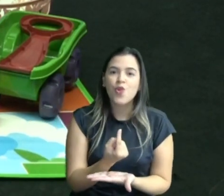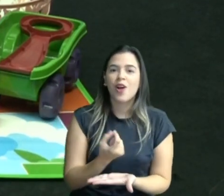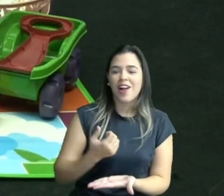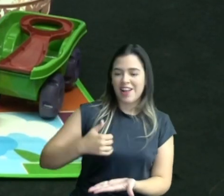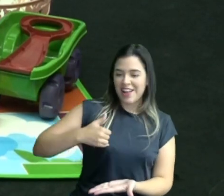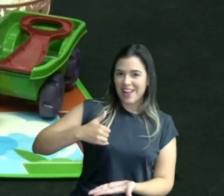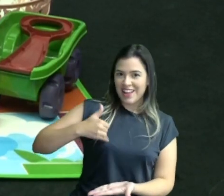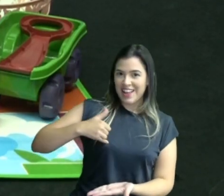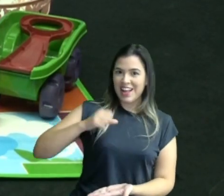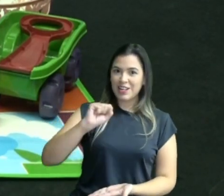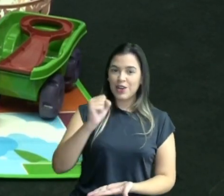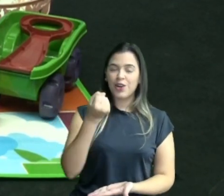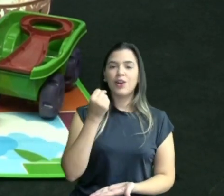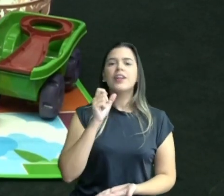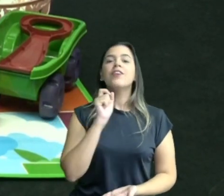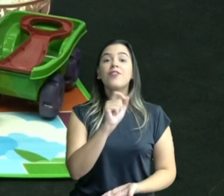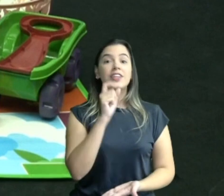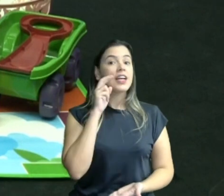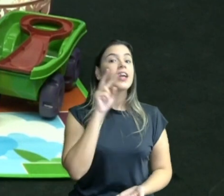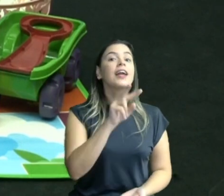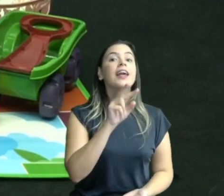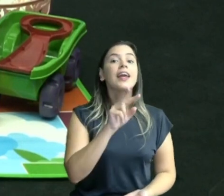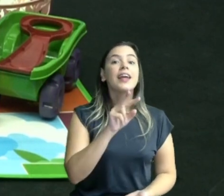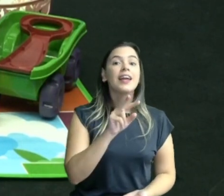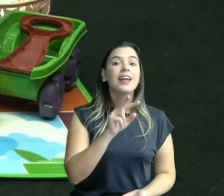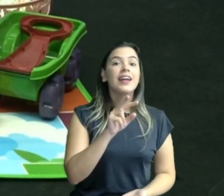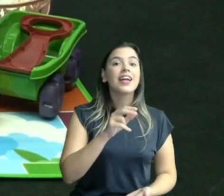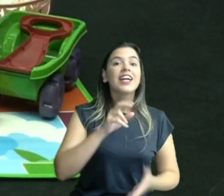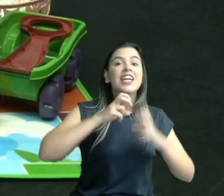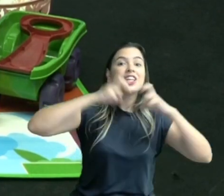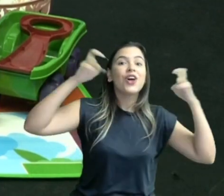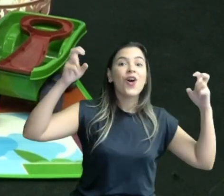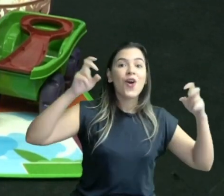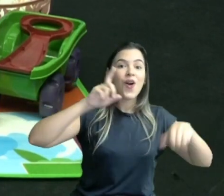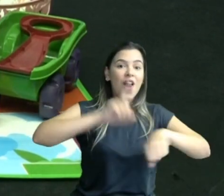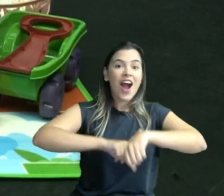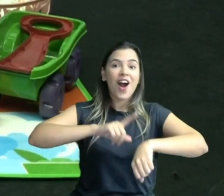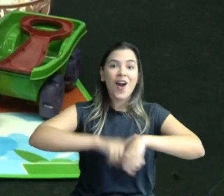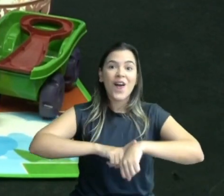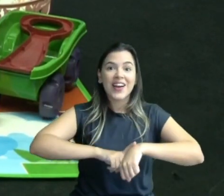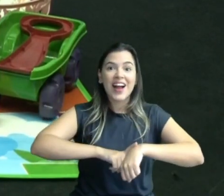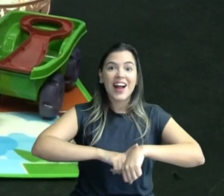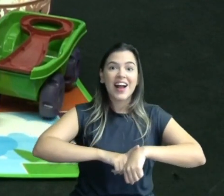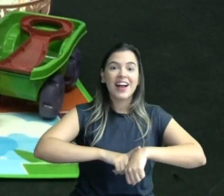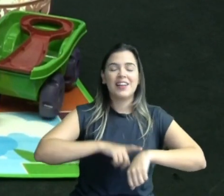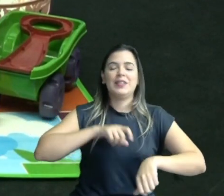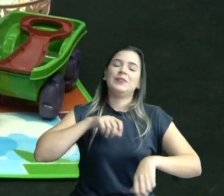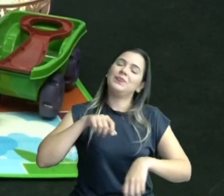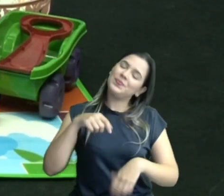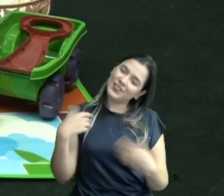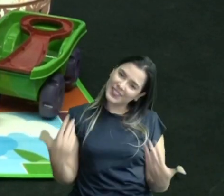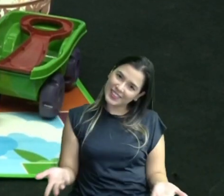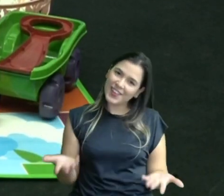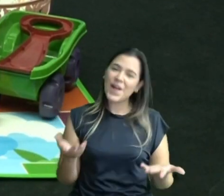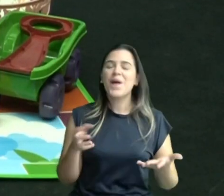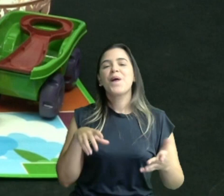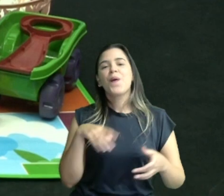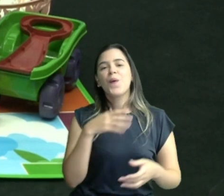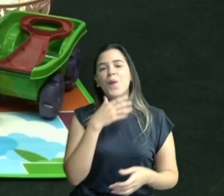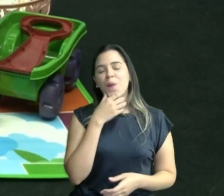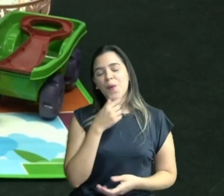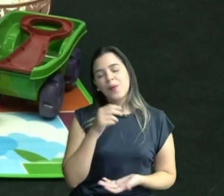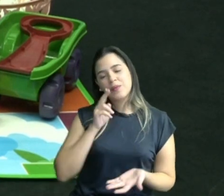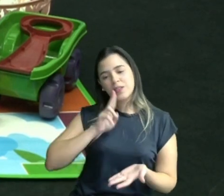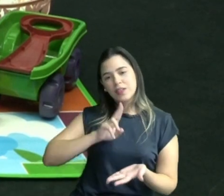oito anos Adivinha Quem gritou que era pique que era hora o pedalando pela estrada